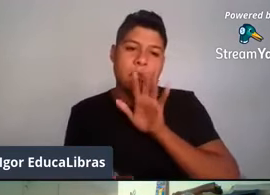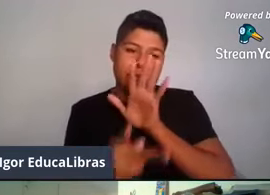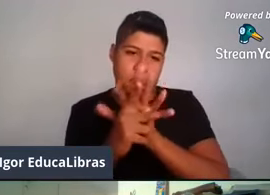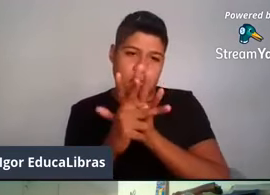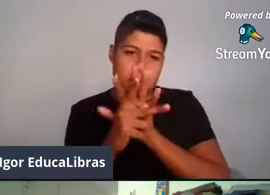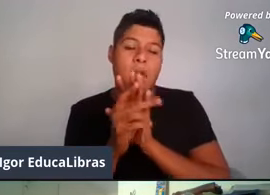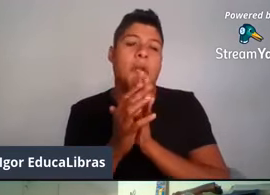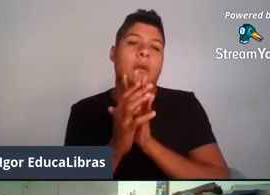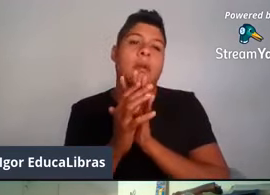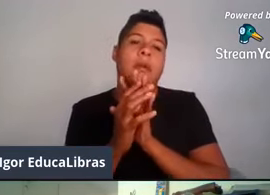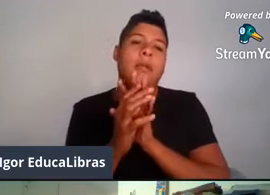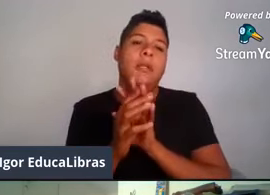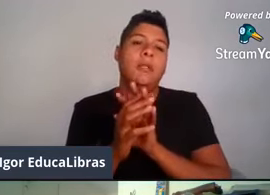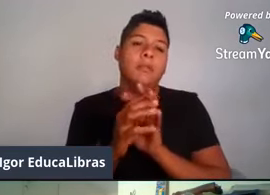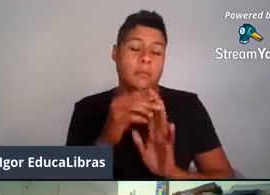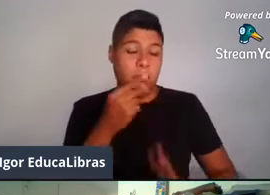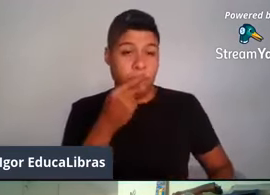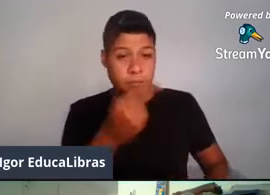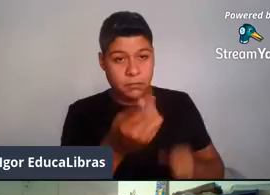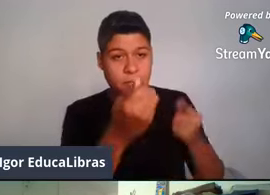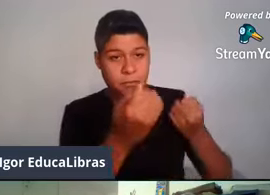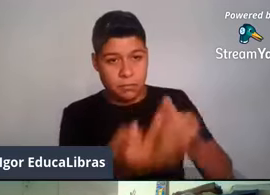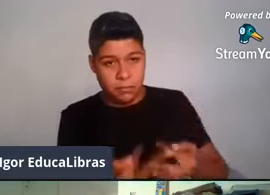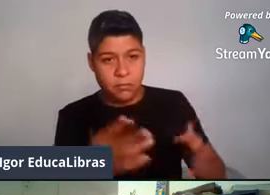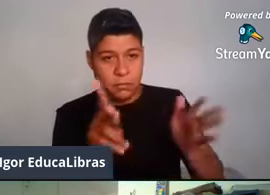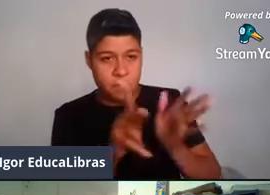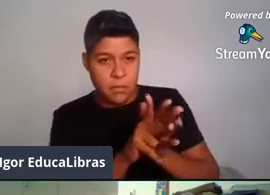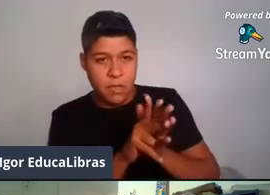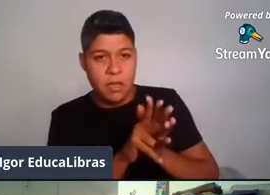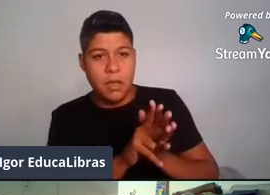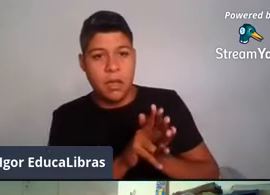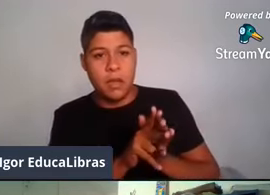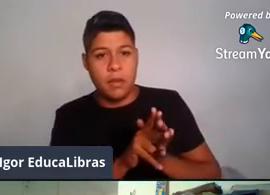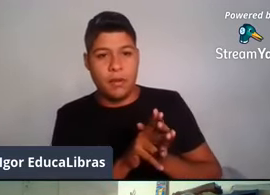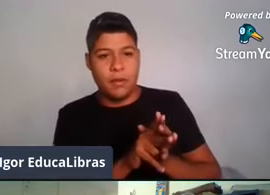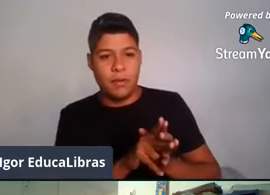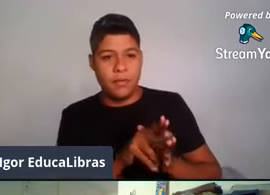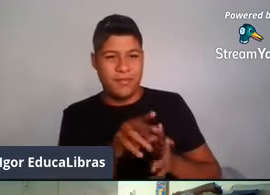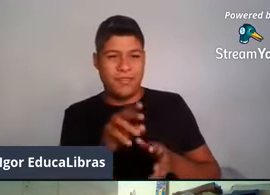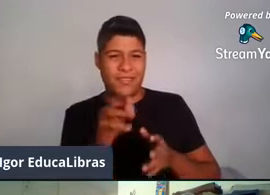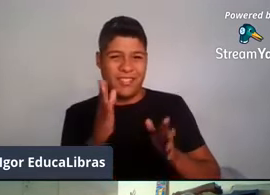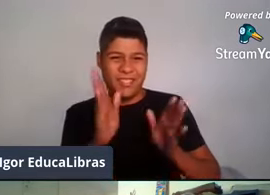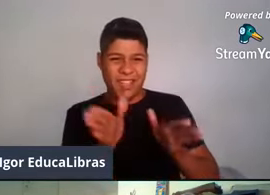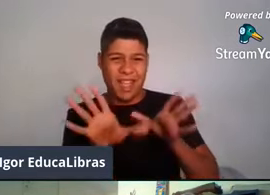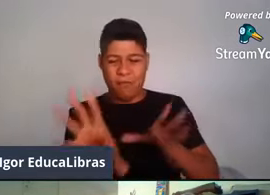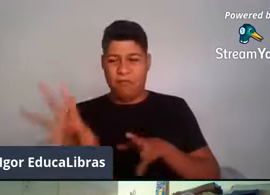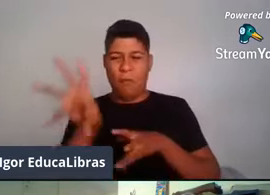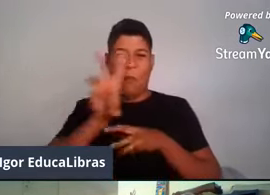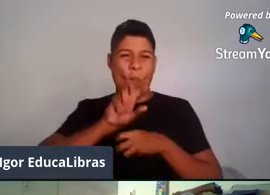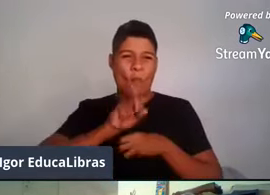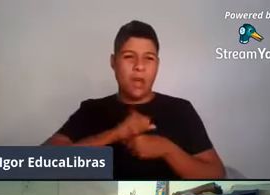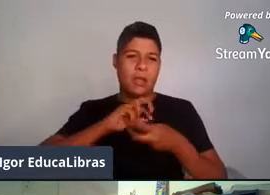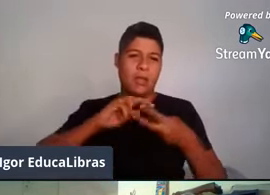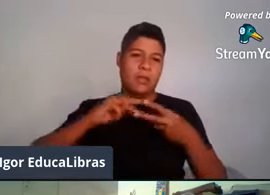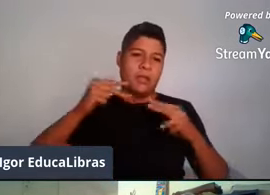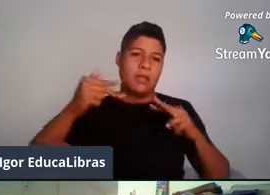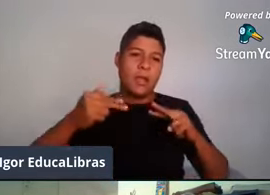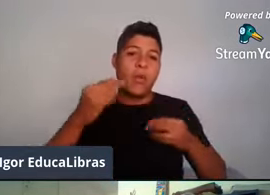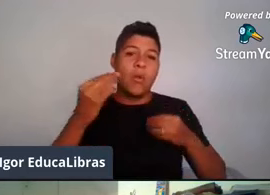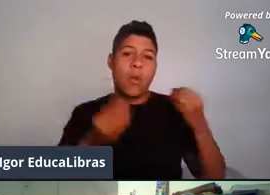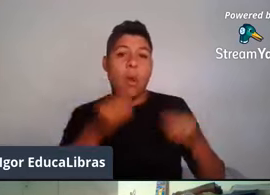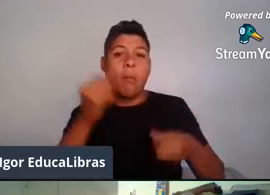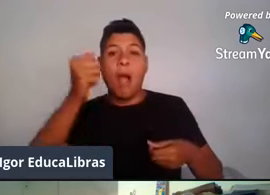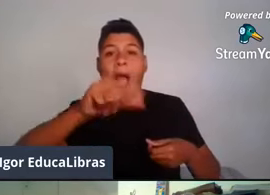acho que, pelo que você falou, virou meio que está meio no seu DNA já. Como é que você vê, avalia, nesses